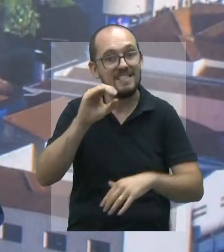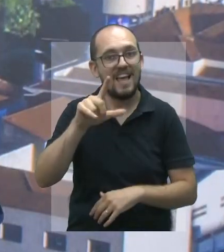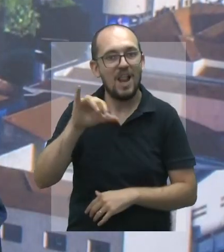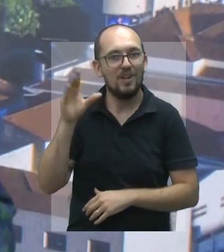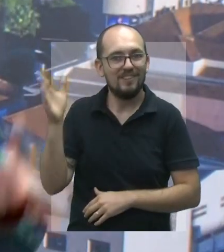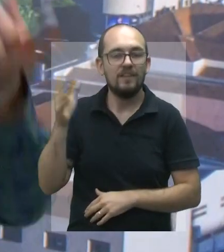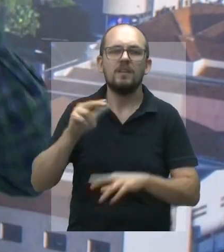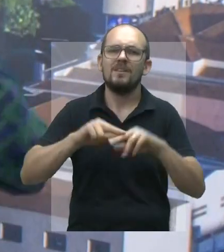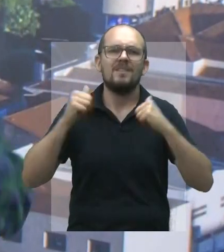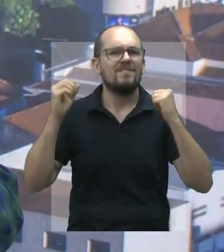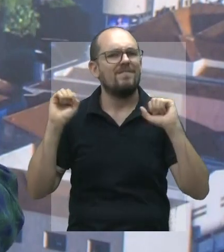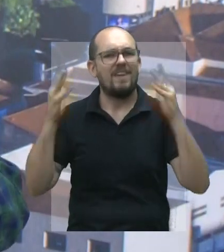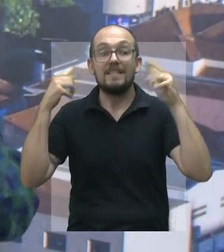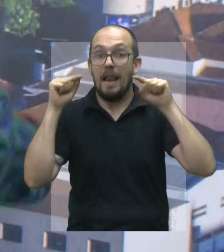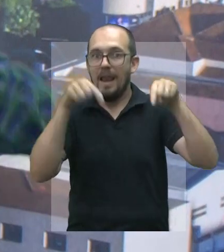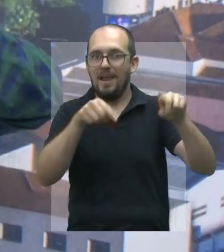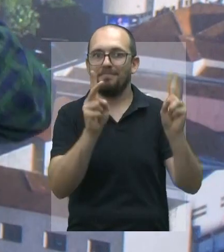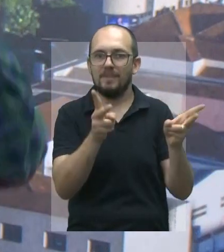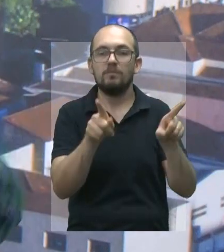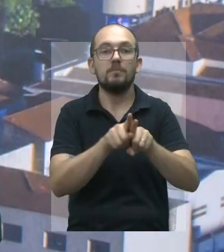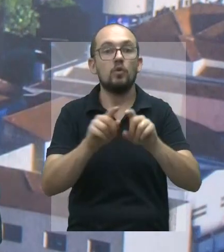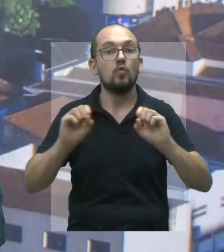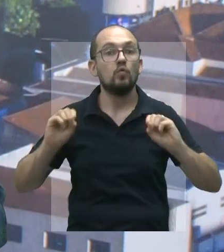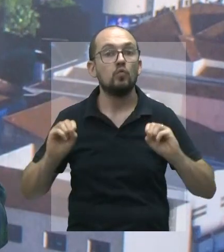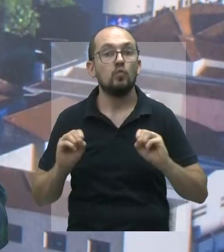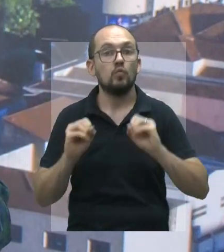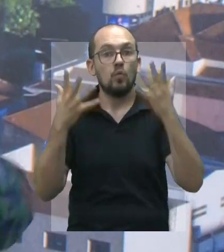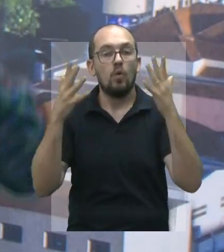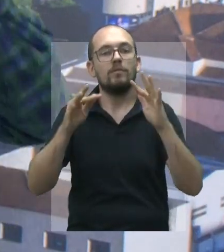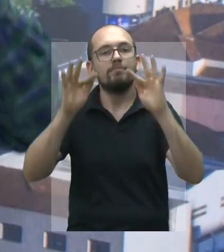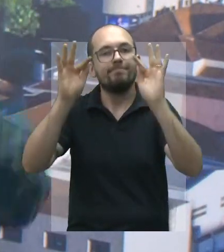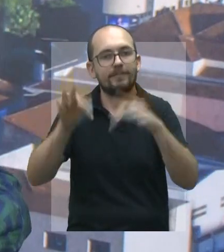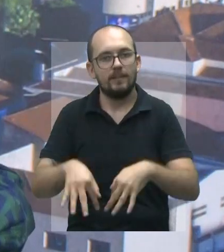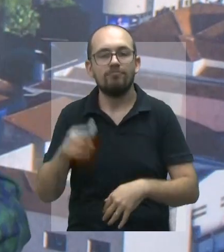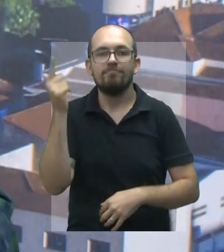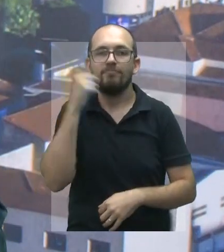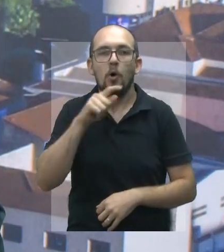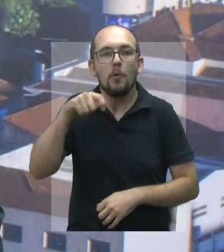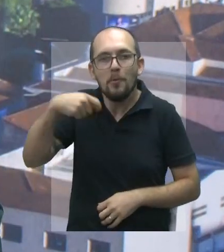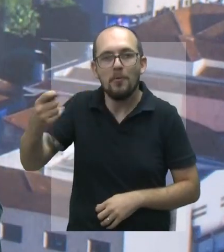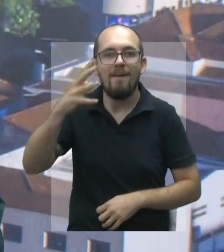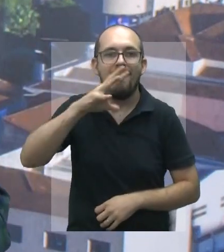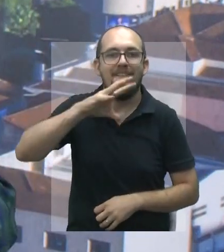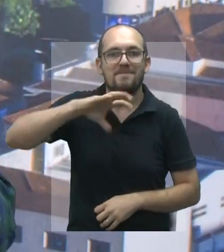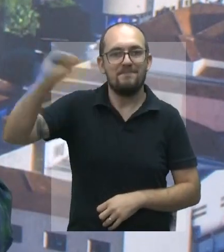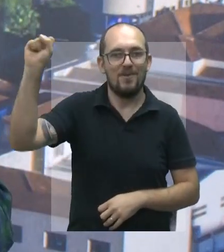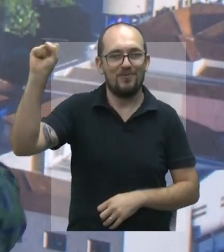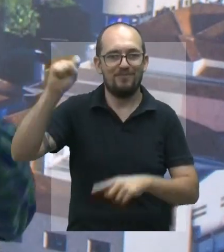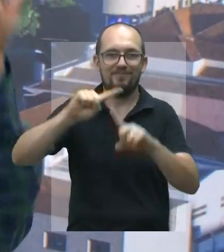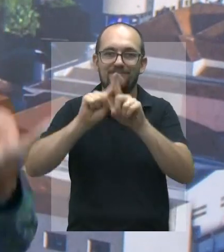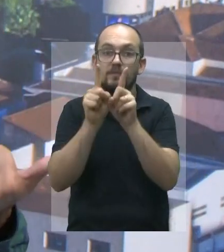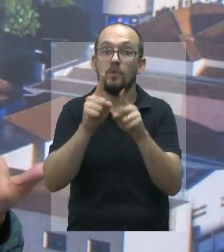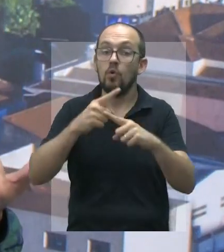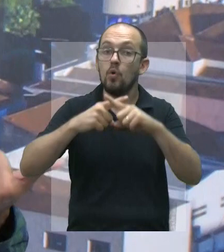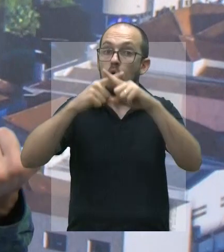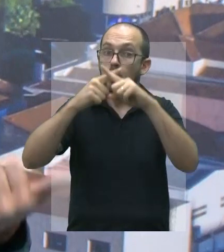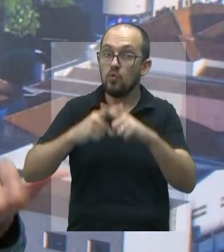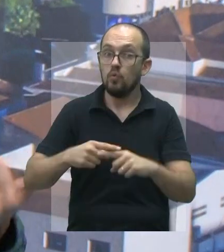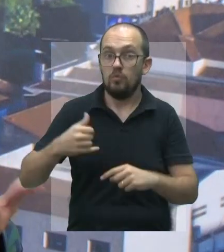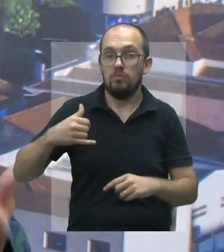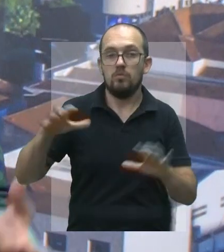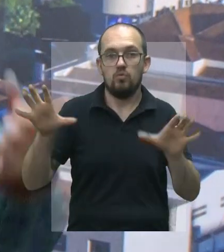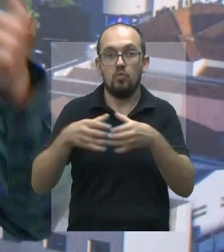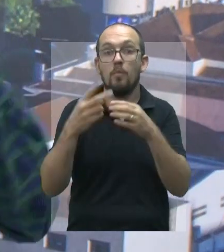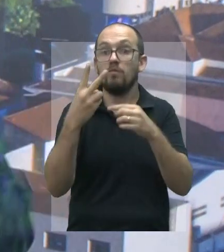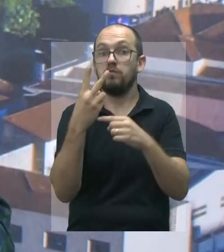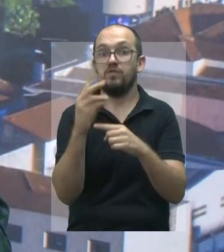grande festa, e o jogo festivo que encerrou então essa temporada, coroando essa temporada, um jogo deste time Sub-20,